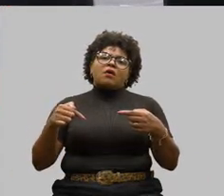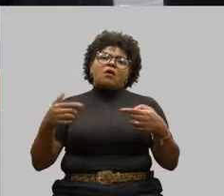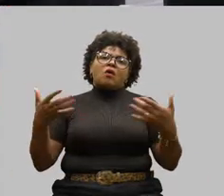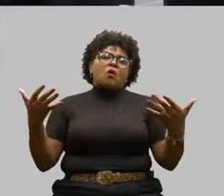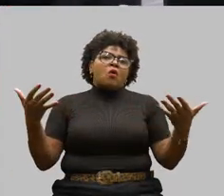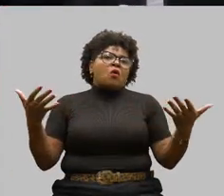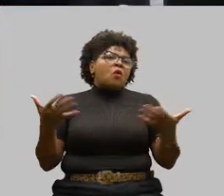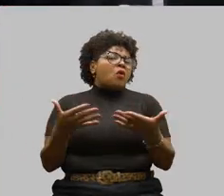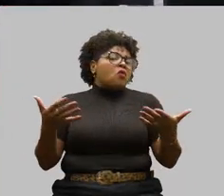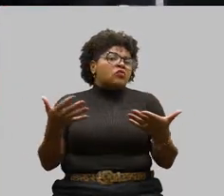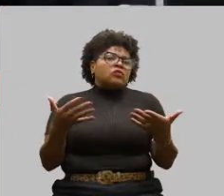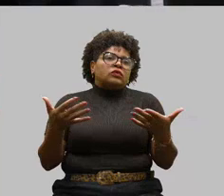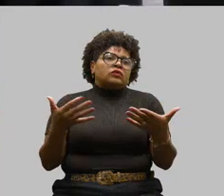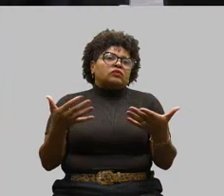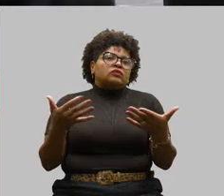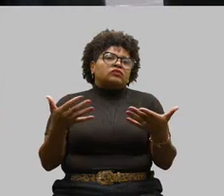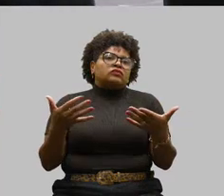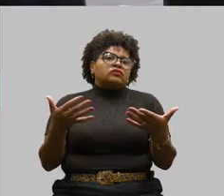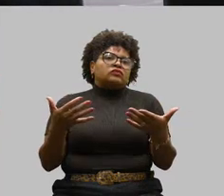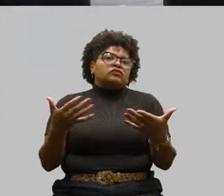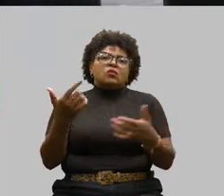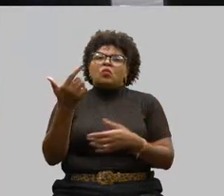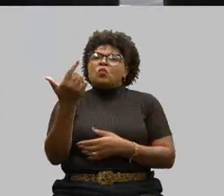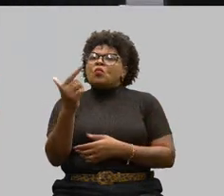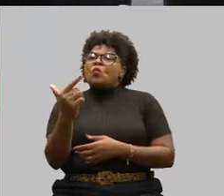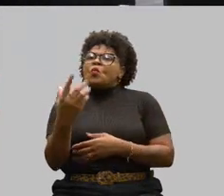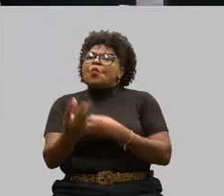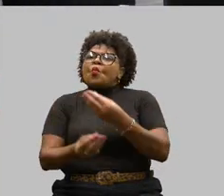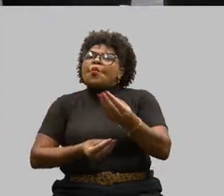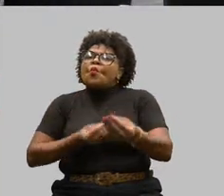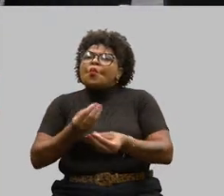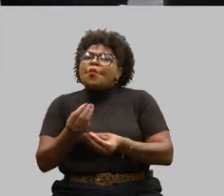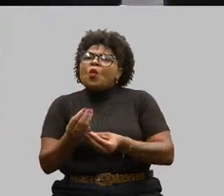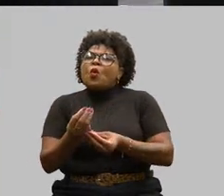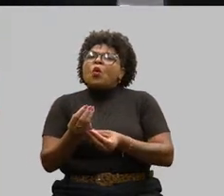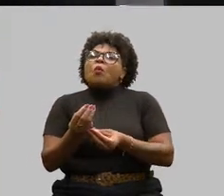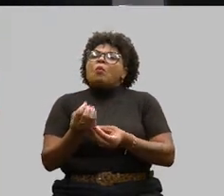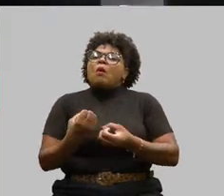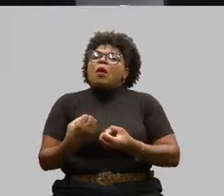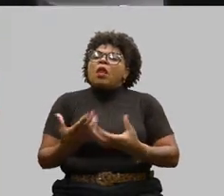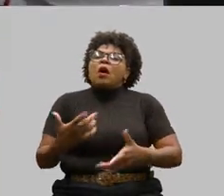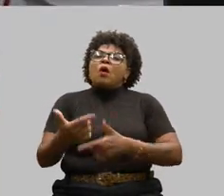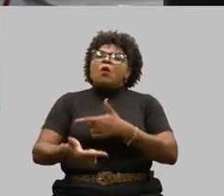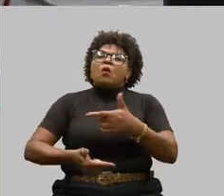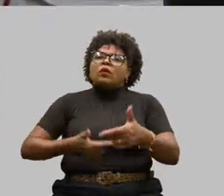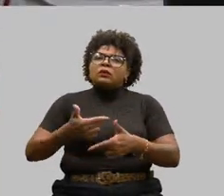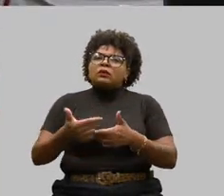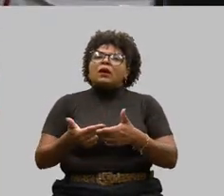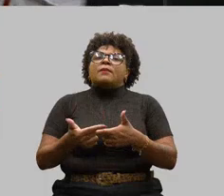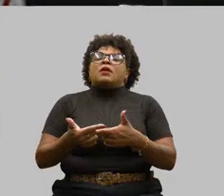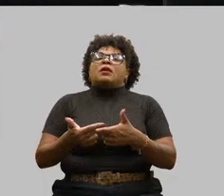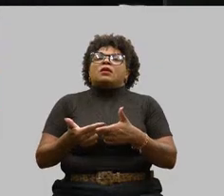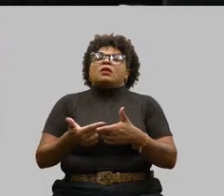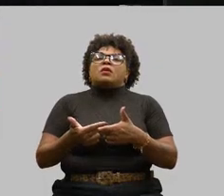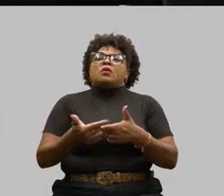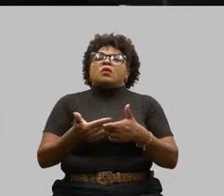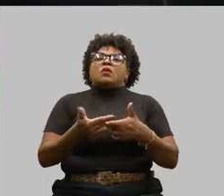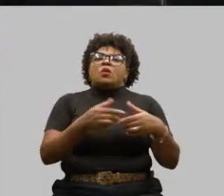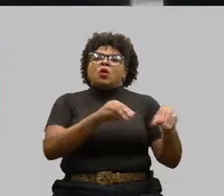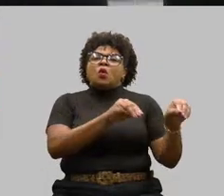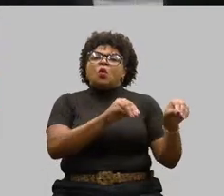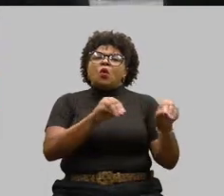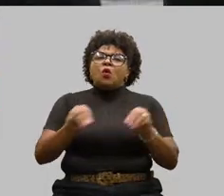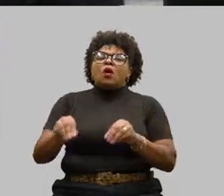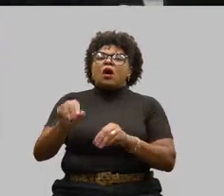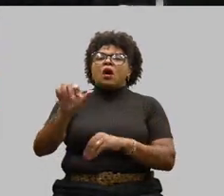condições de empregabilidade em condições de ocupação das